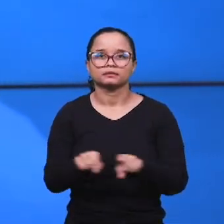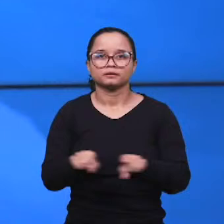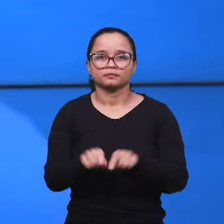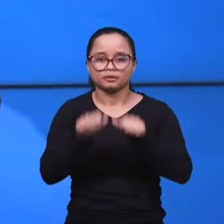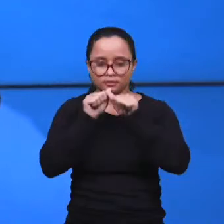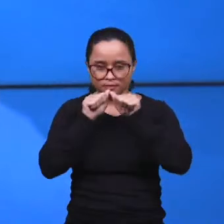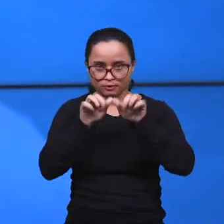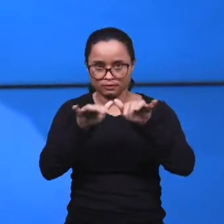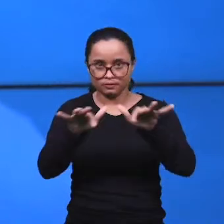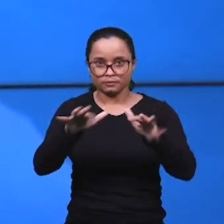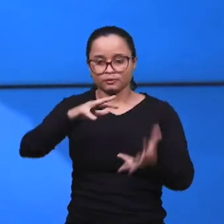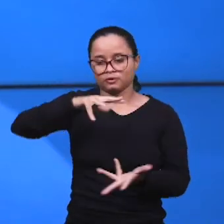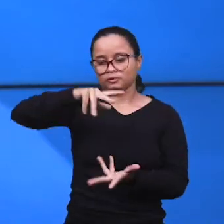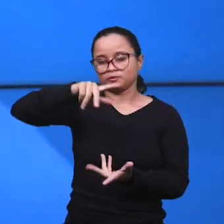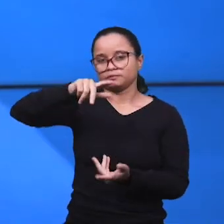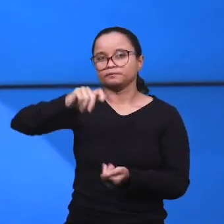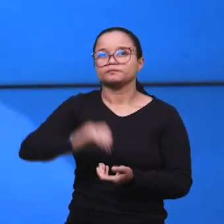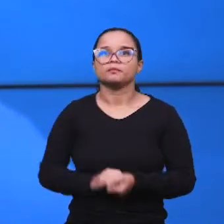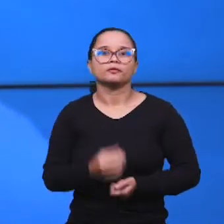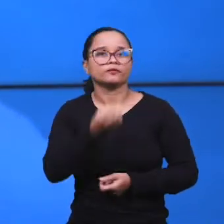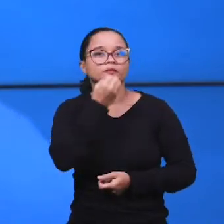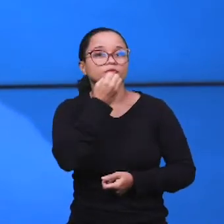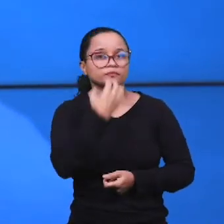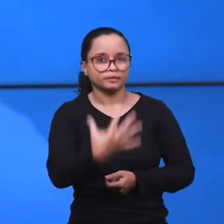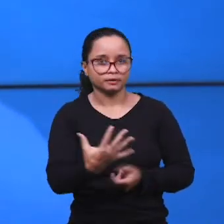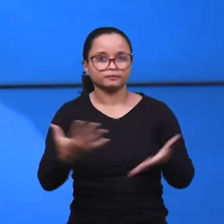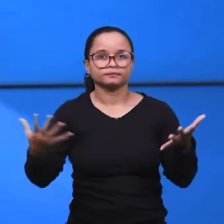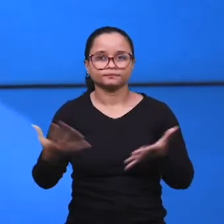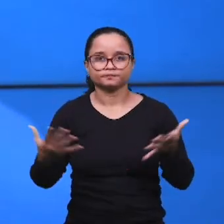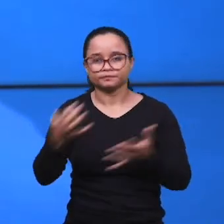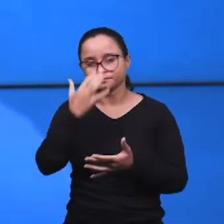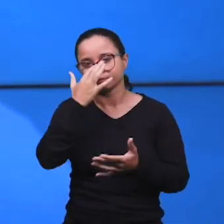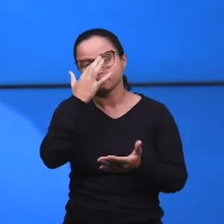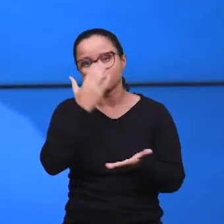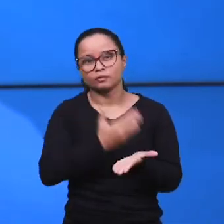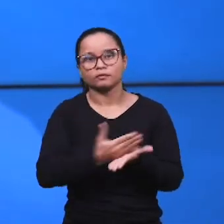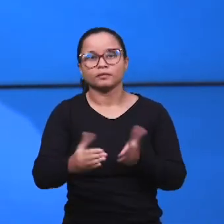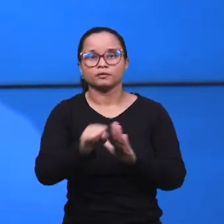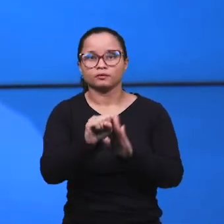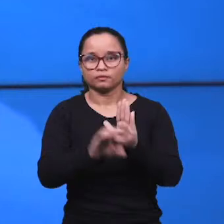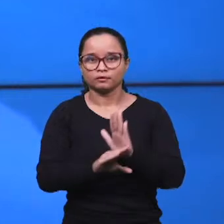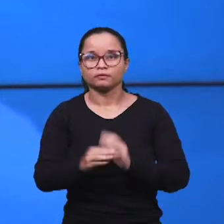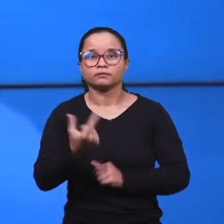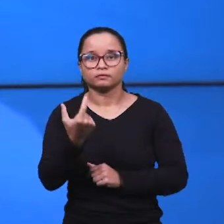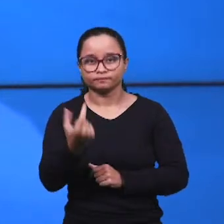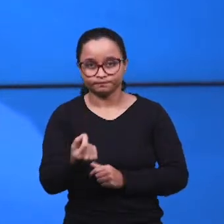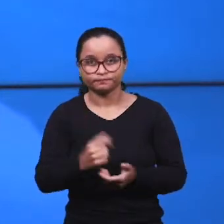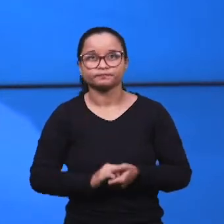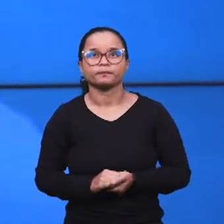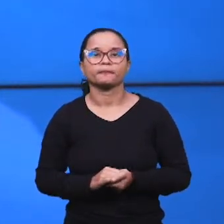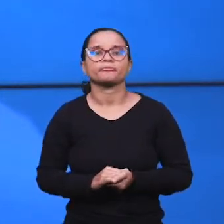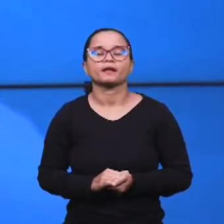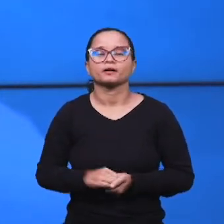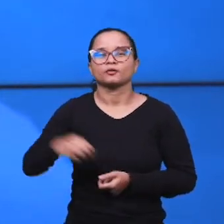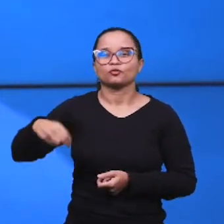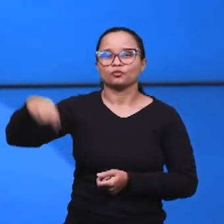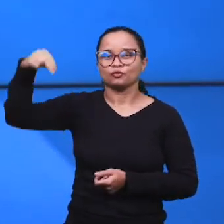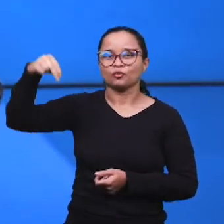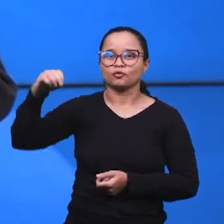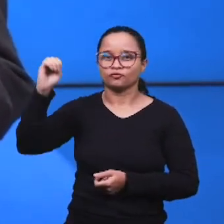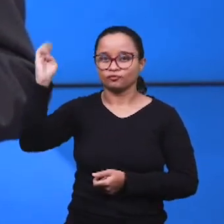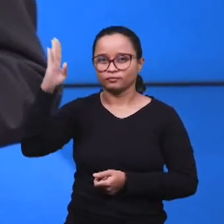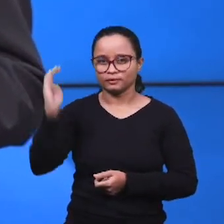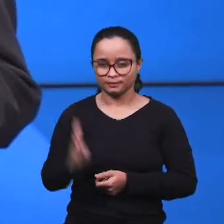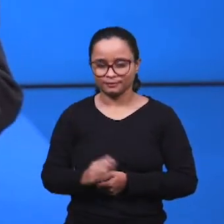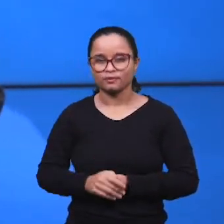afora e chegou aqui no Brasil, muito bem colocado pela irmã, no início do século XX, lá no norte do Brasil. A irmã está muito bem